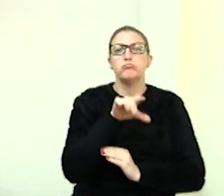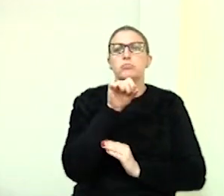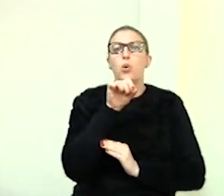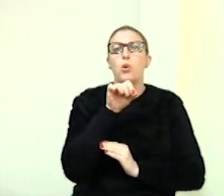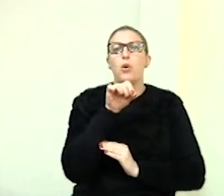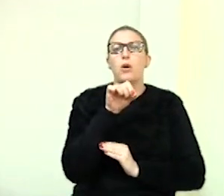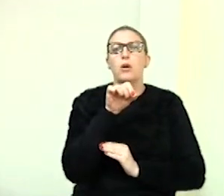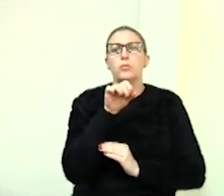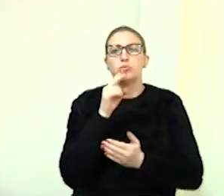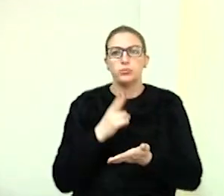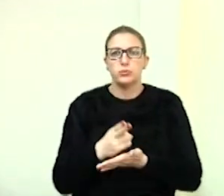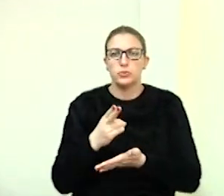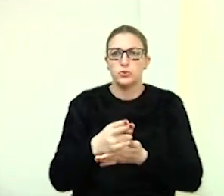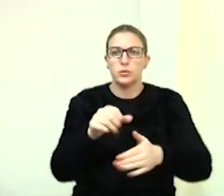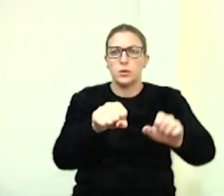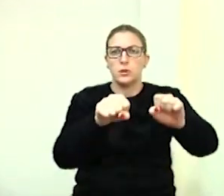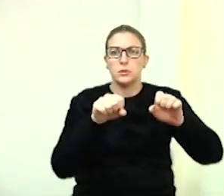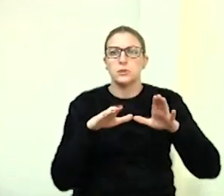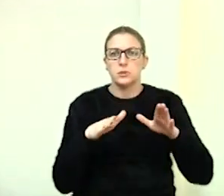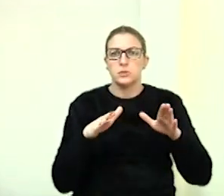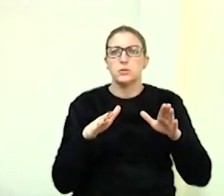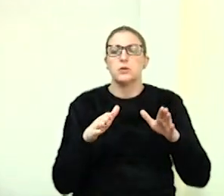E venha a essa tribuna, senhores,